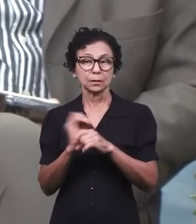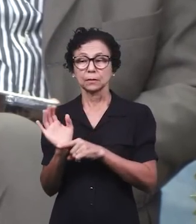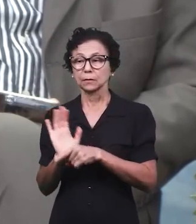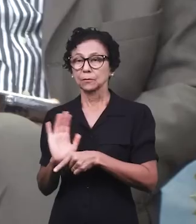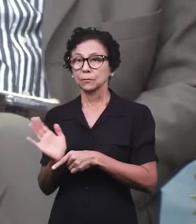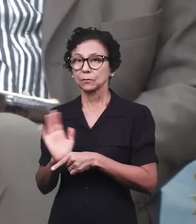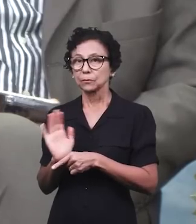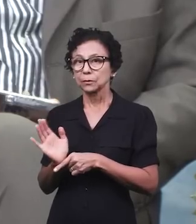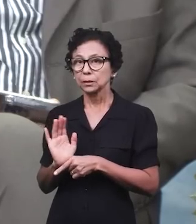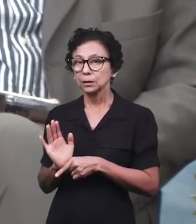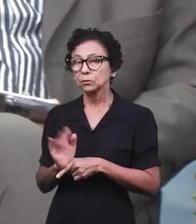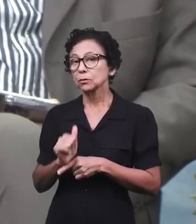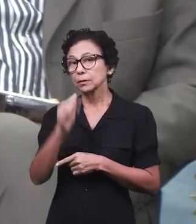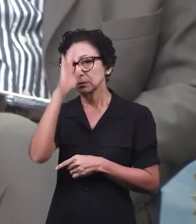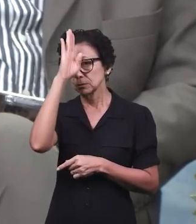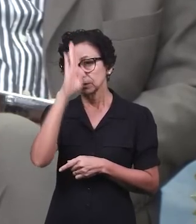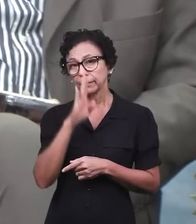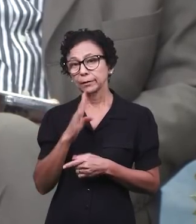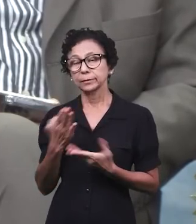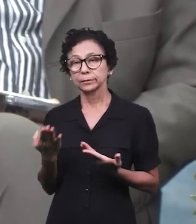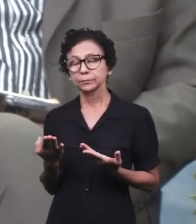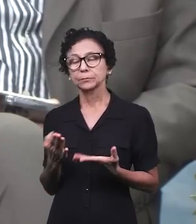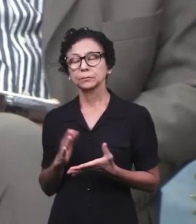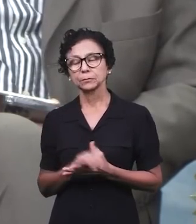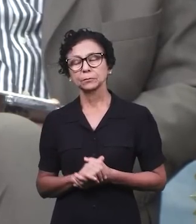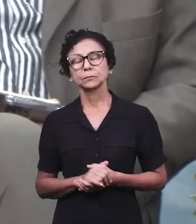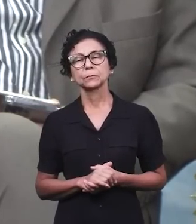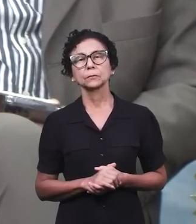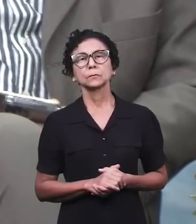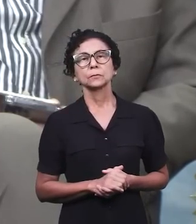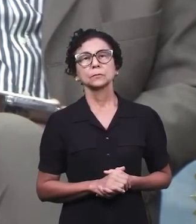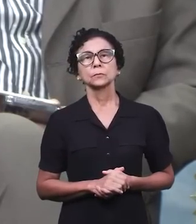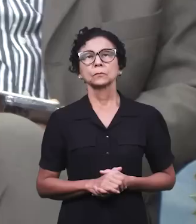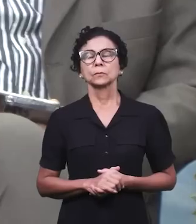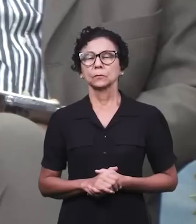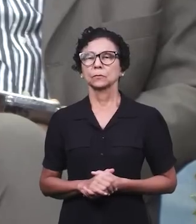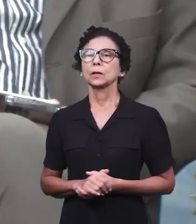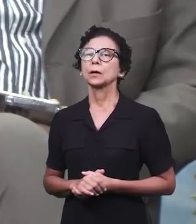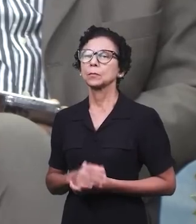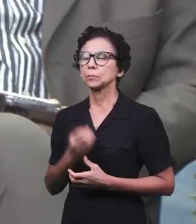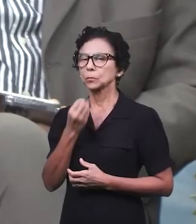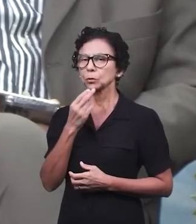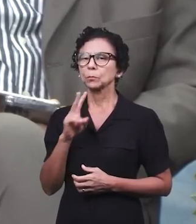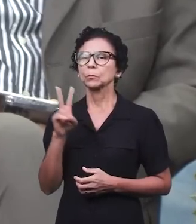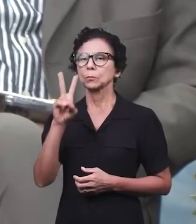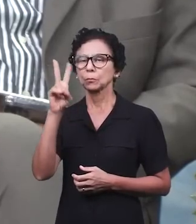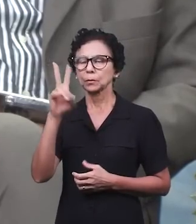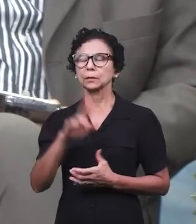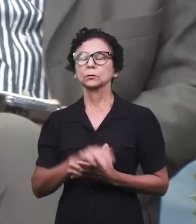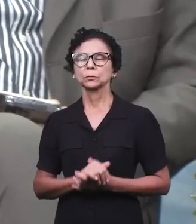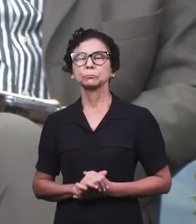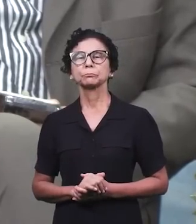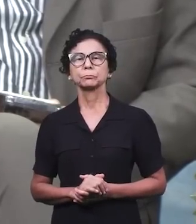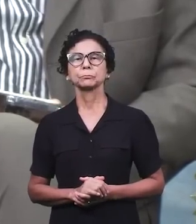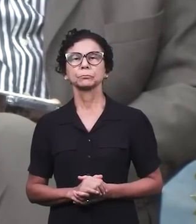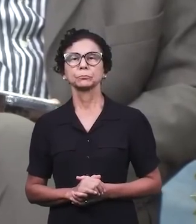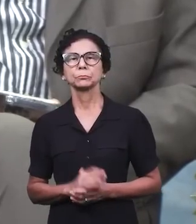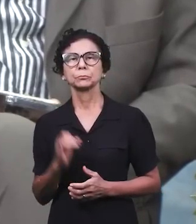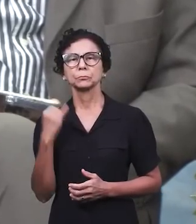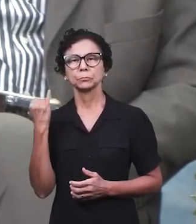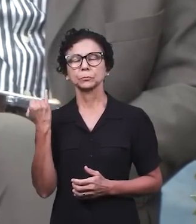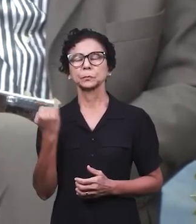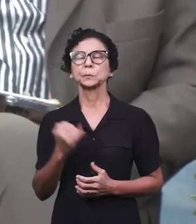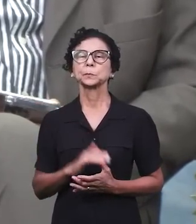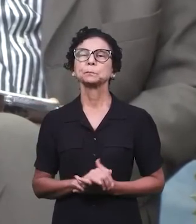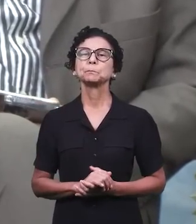tem, até gratuitamente, que vão sim agregar. Eu acho muito válido essa sugestão